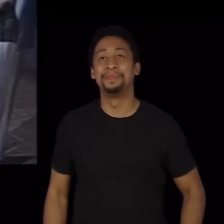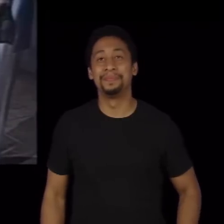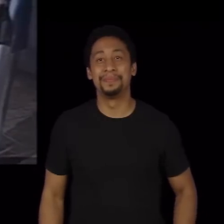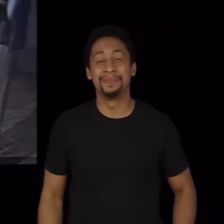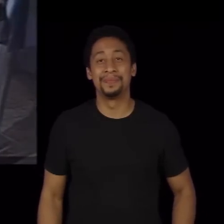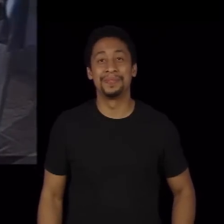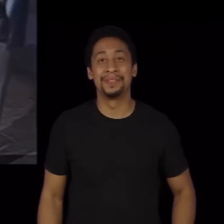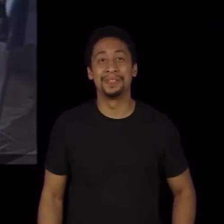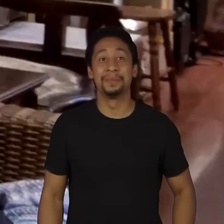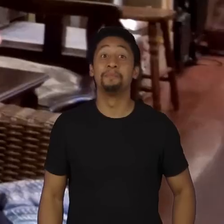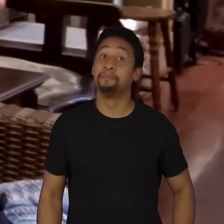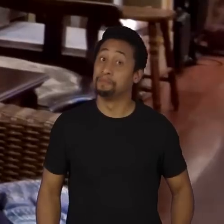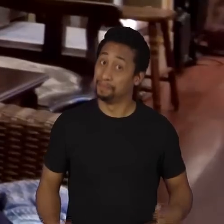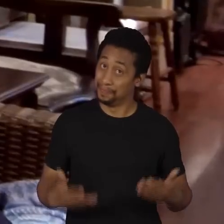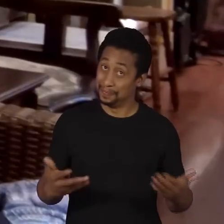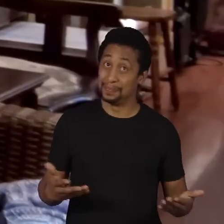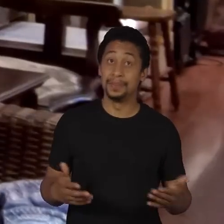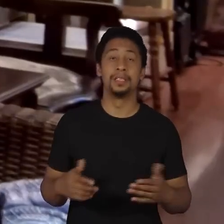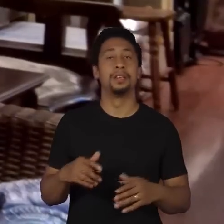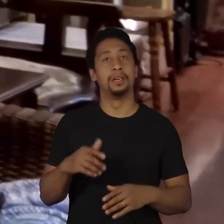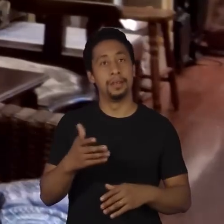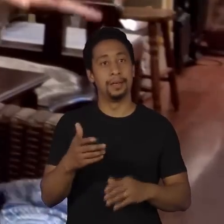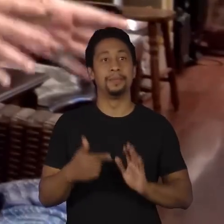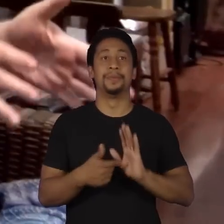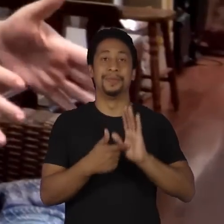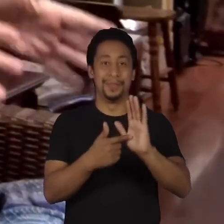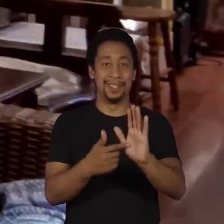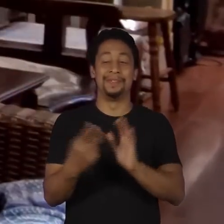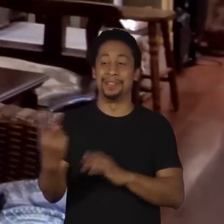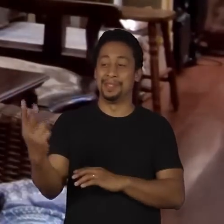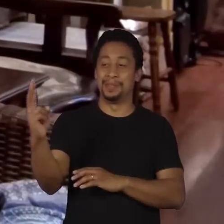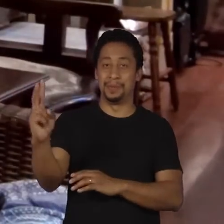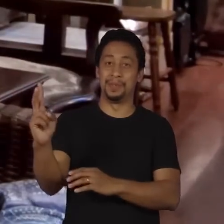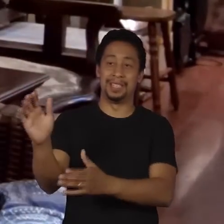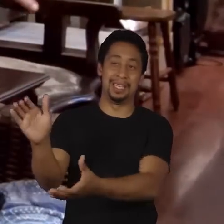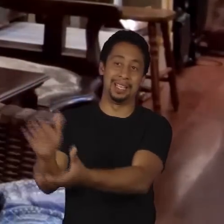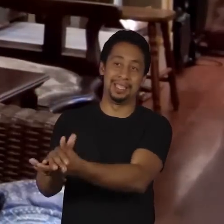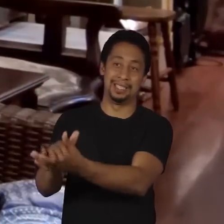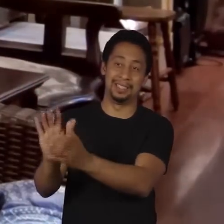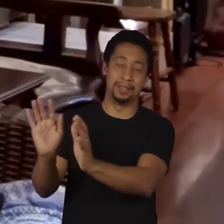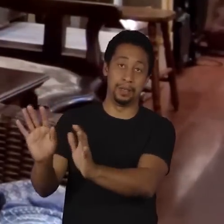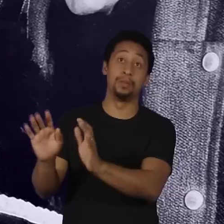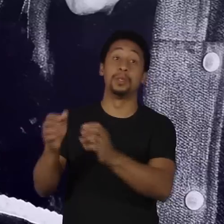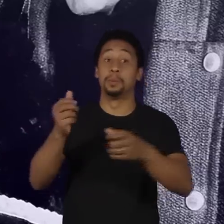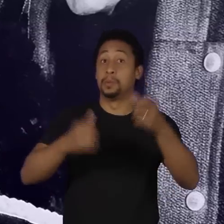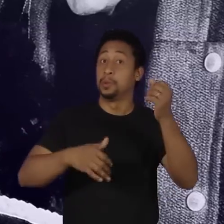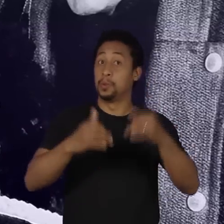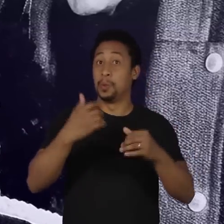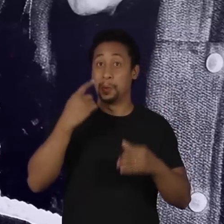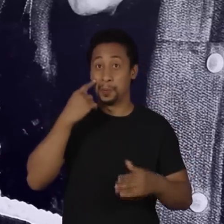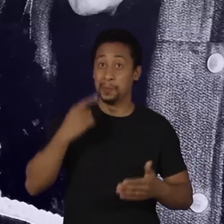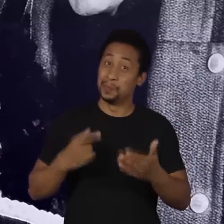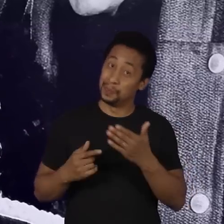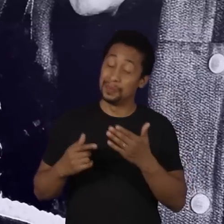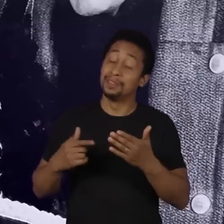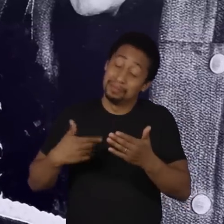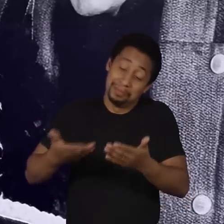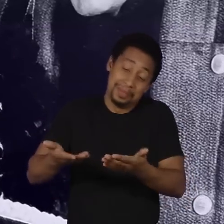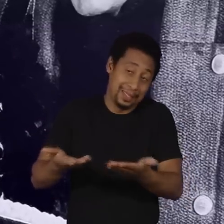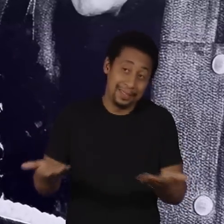A bênção. Ó, o casal de artistas. Ó, o Luciano, você que é sua diva, tá abençoado. Eles estão